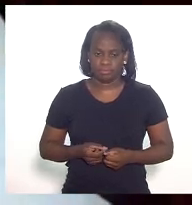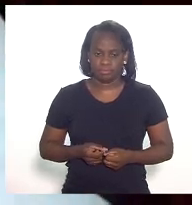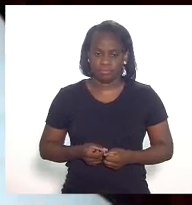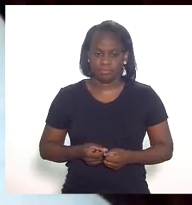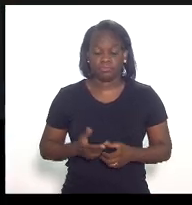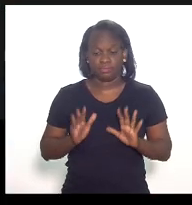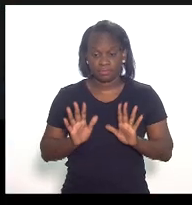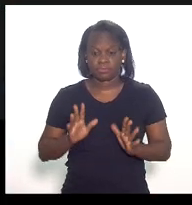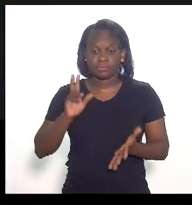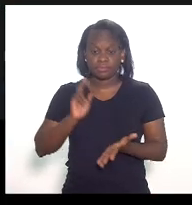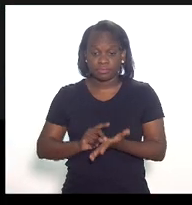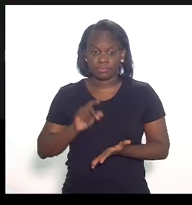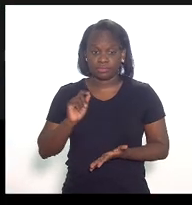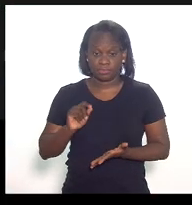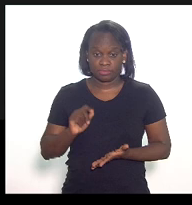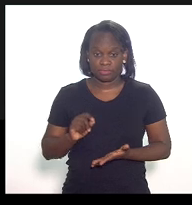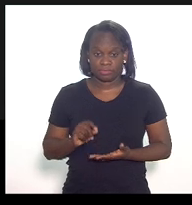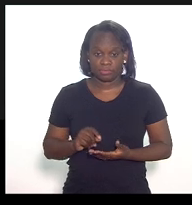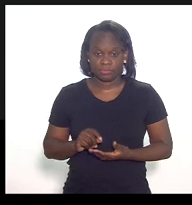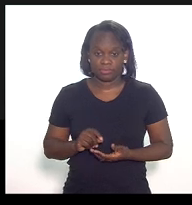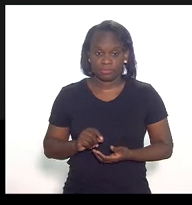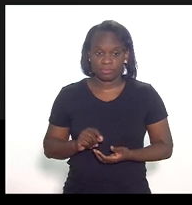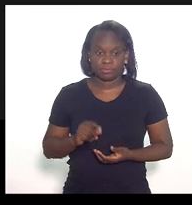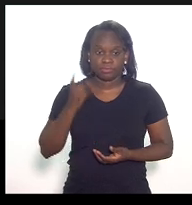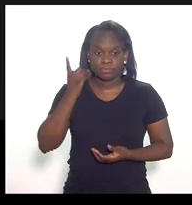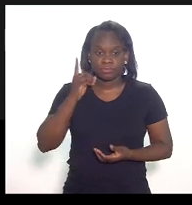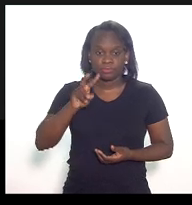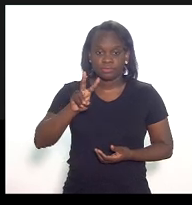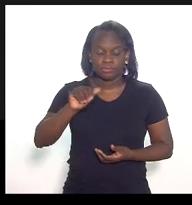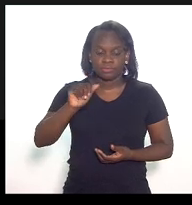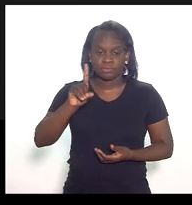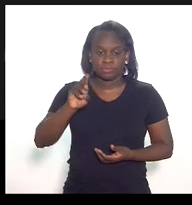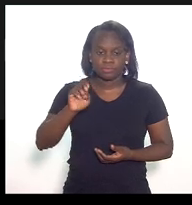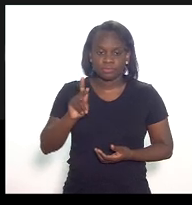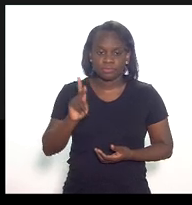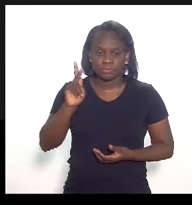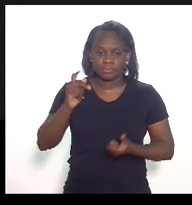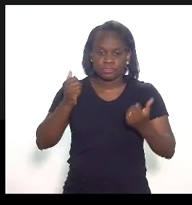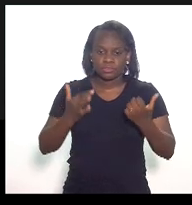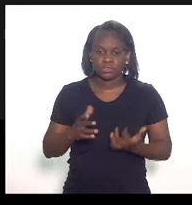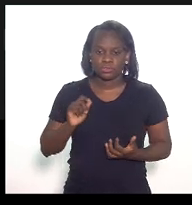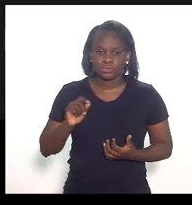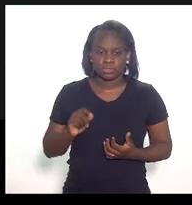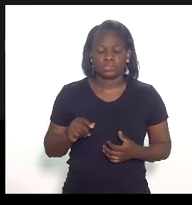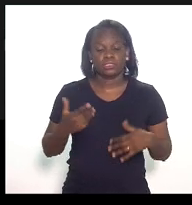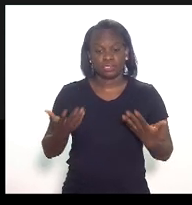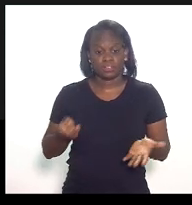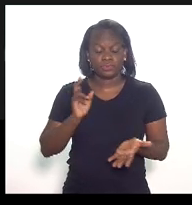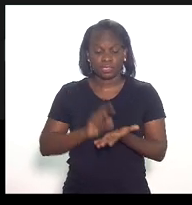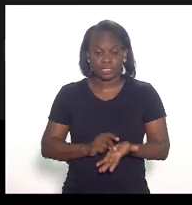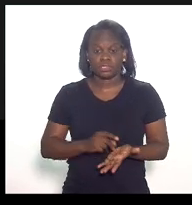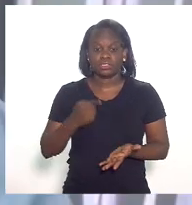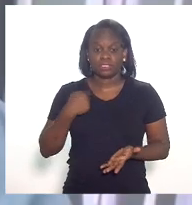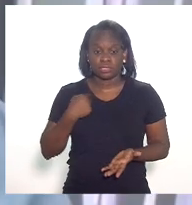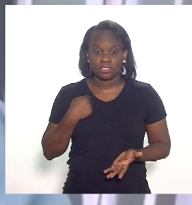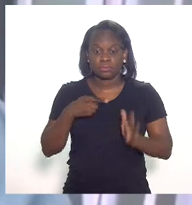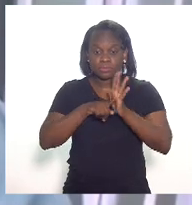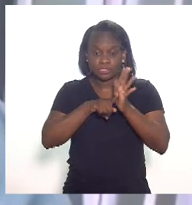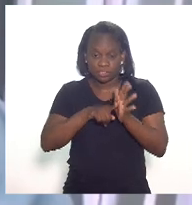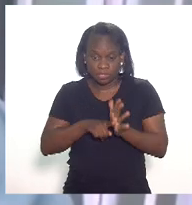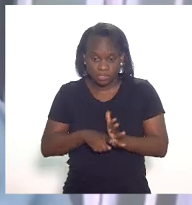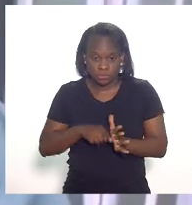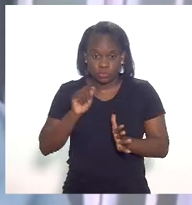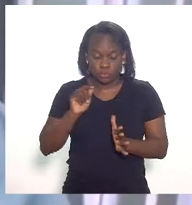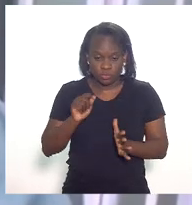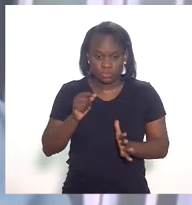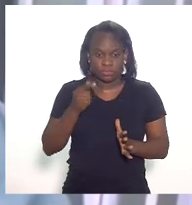Na verdade... Presidente. Deputado Valdeque levantou uma questão. É porque, na verdade, o que nós pesquisamos aqui, tem